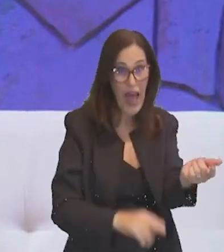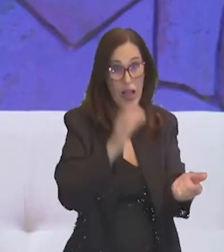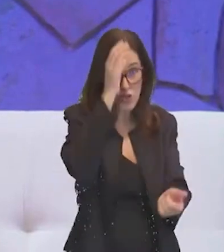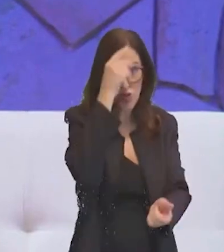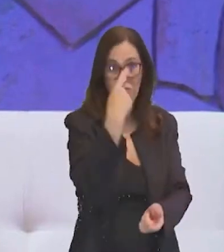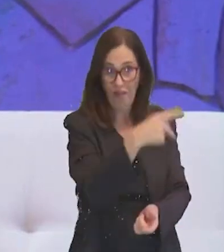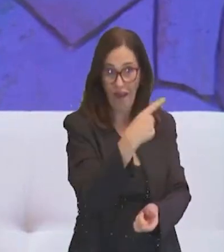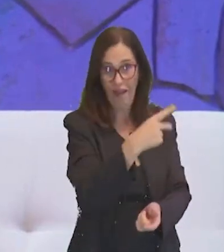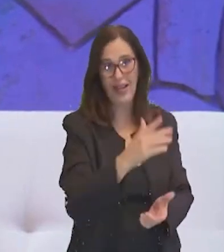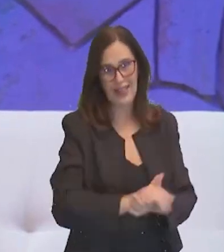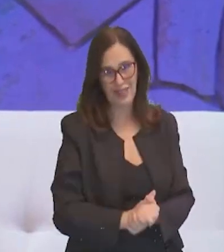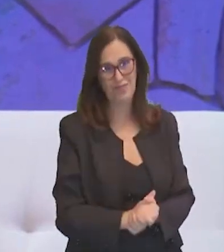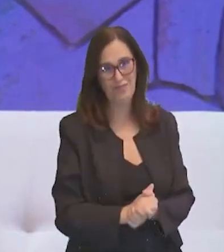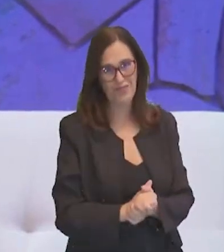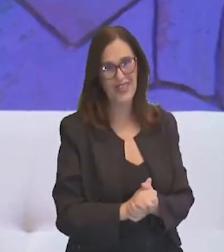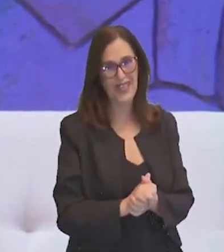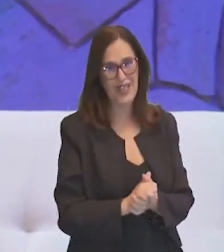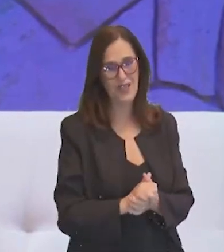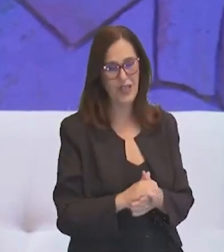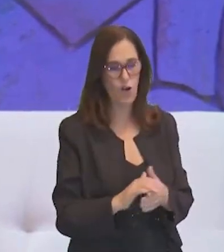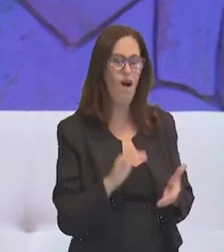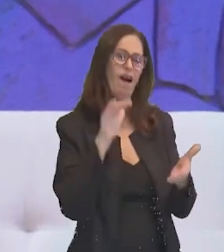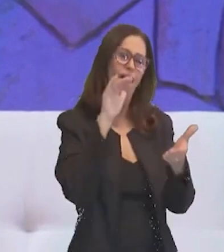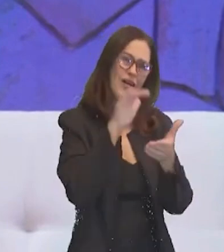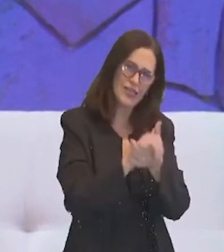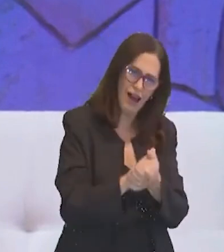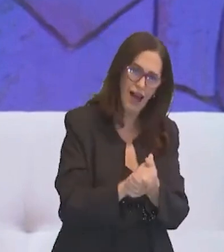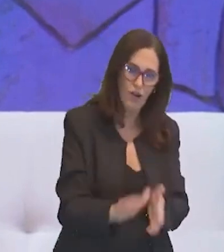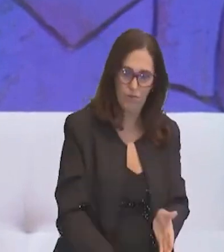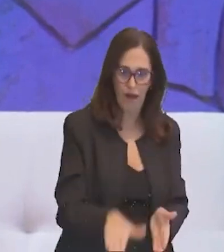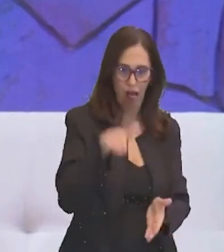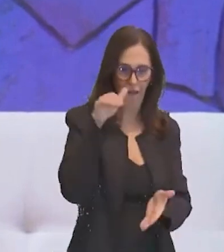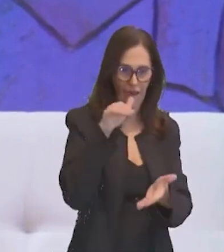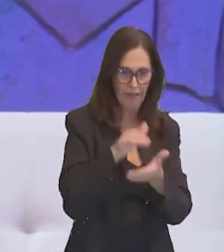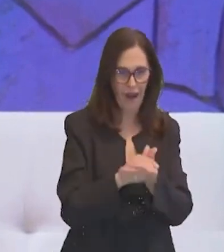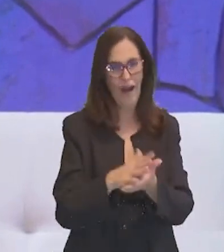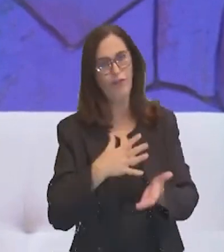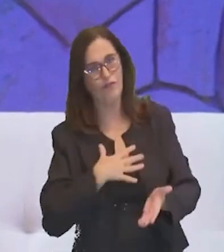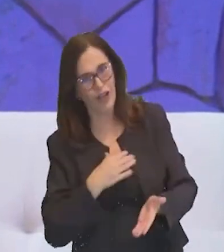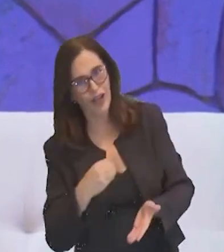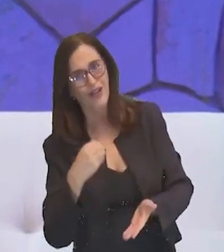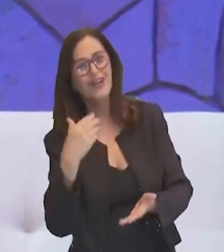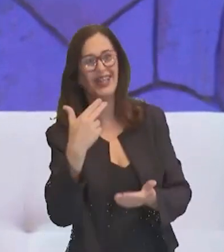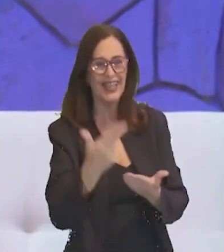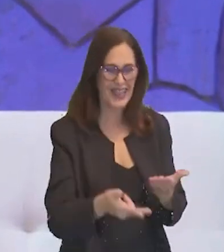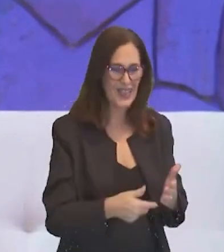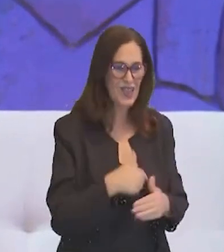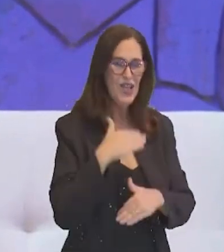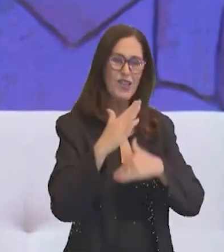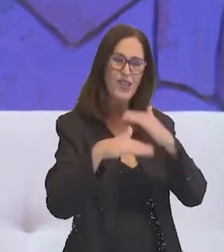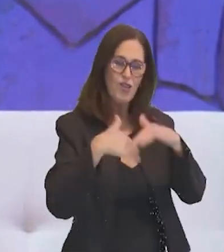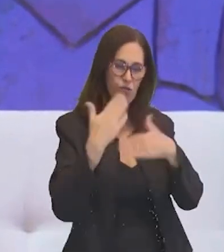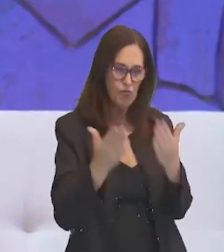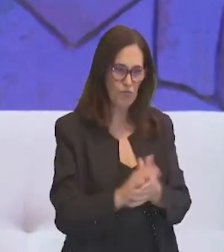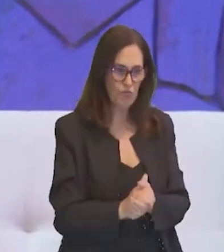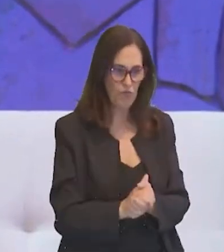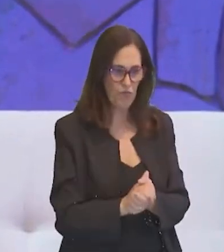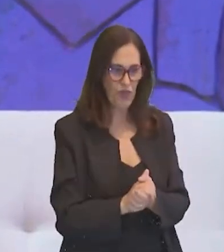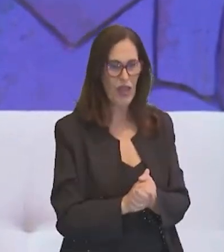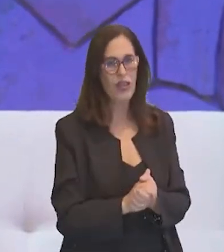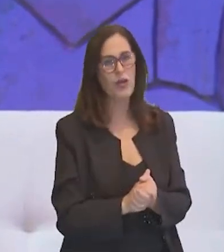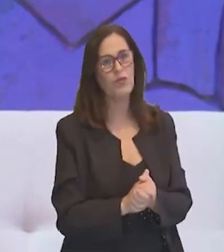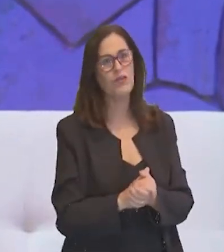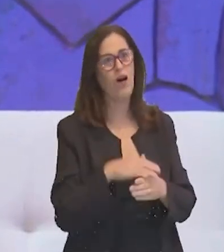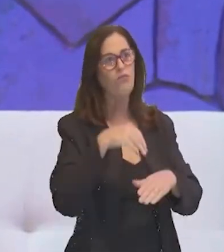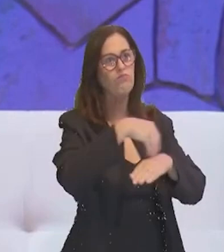jovens, adultos. Se casaram também aqui dentro desta igreja e depois alçaram voos para a